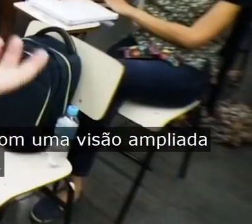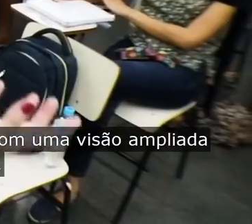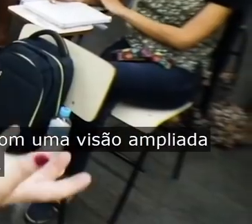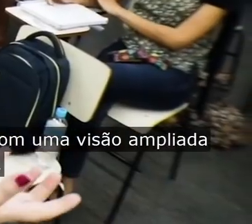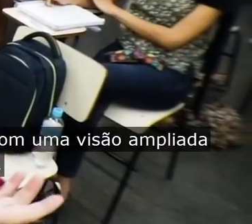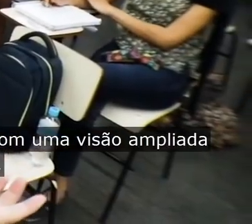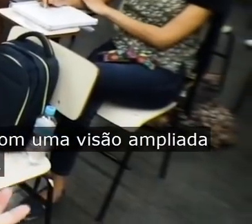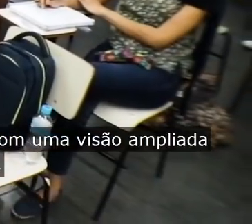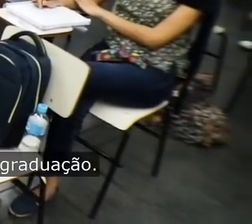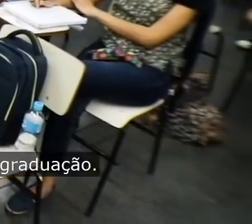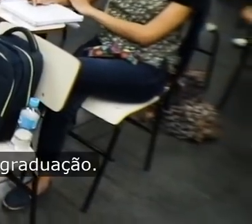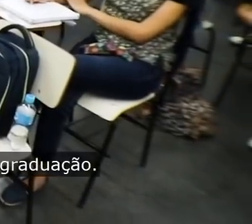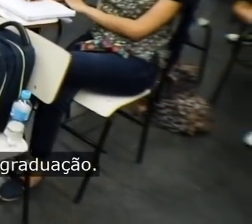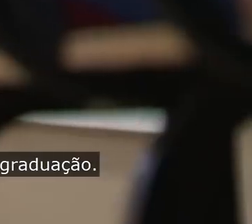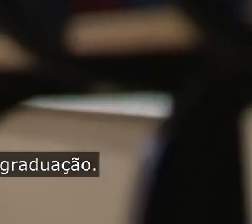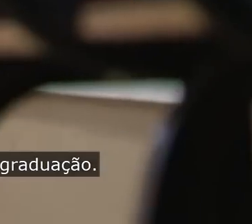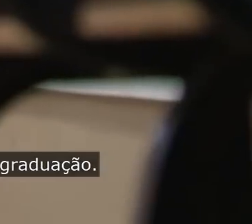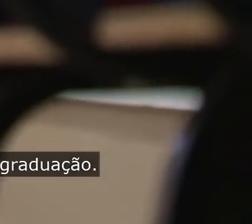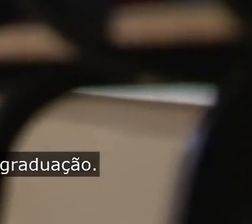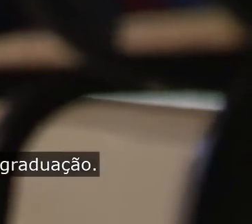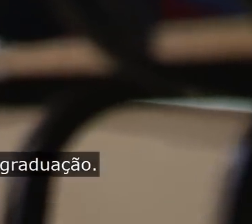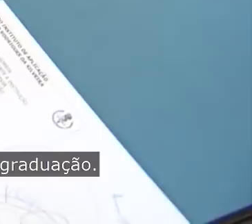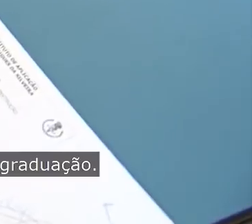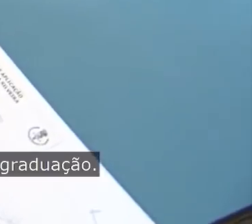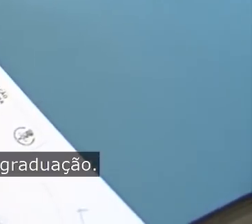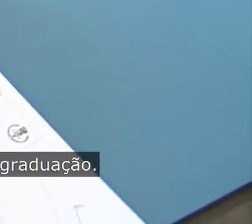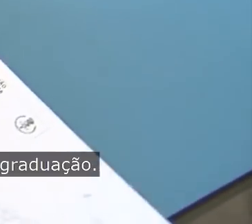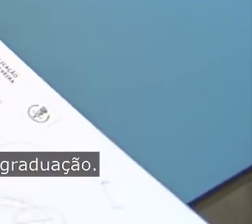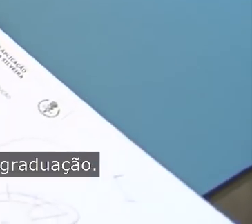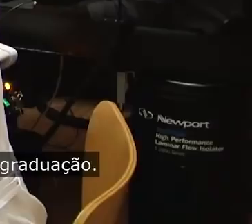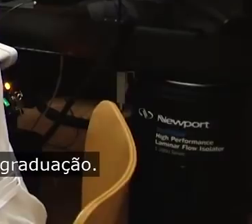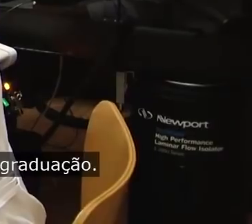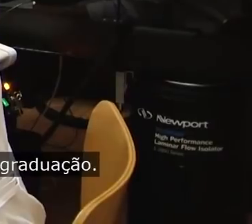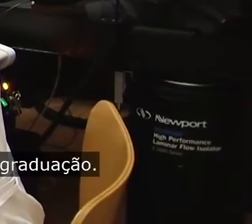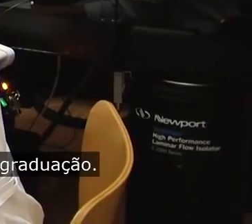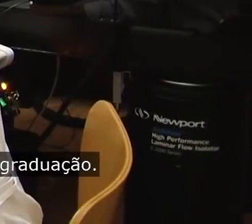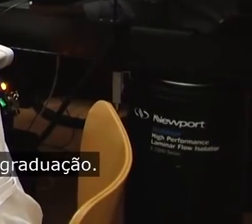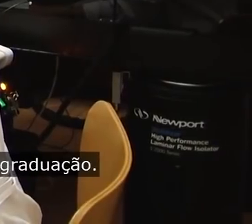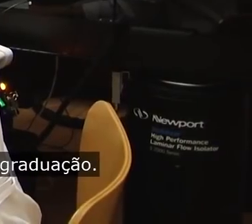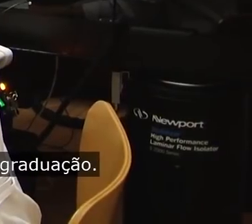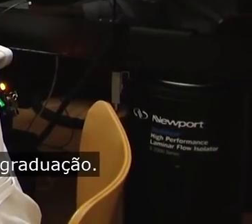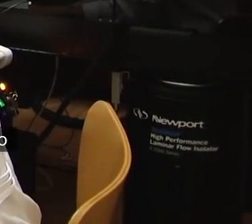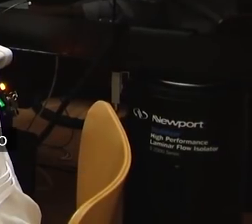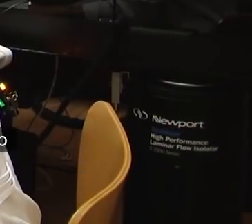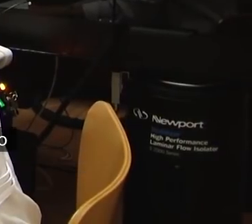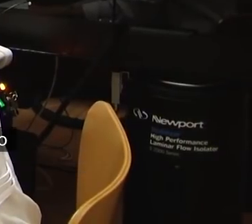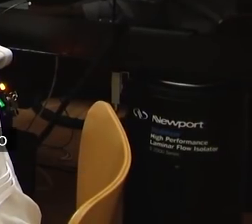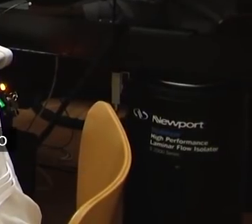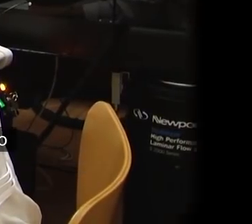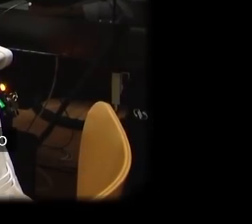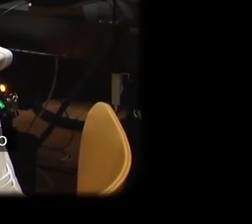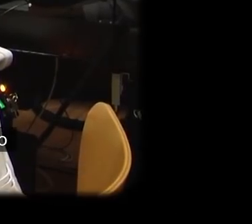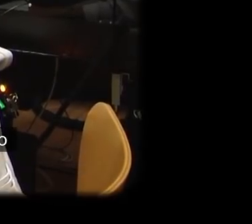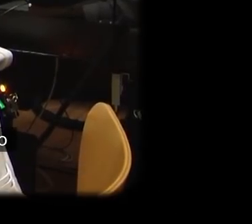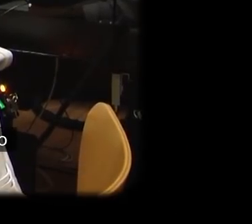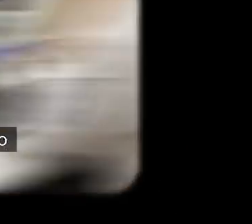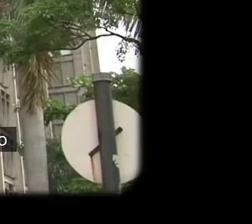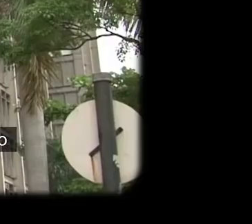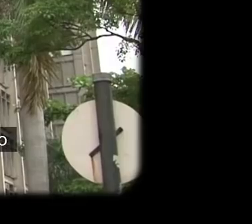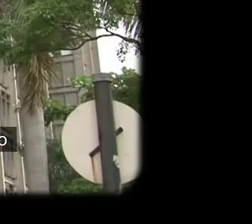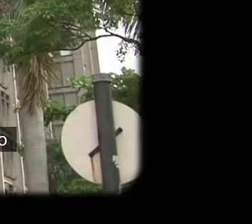que transforma vidas dos primeiros anos do ensino fundamental até a pós-graduação. Tem sido assim